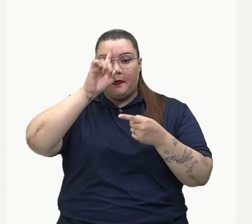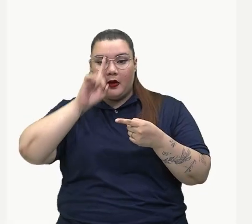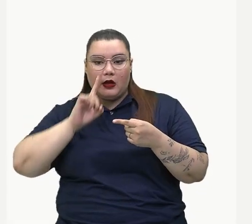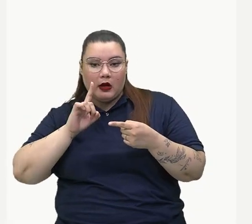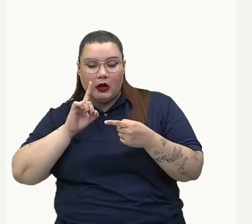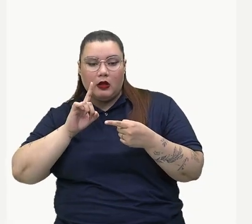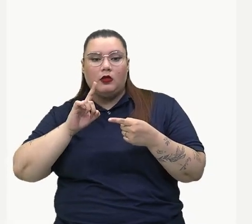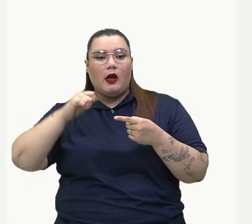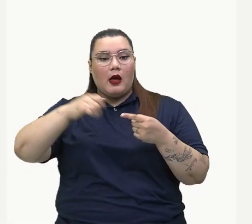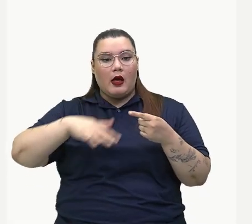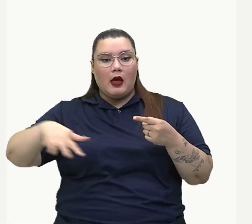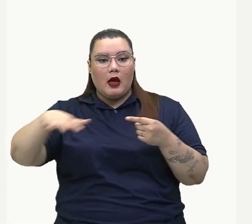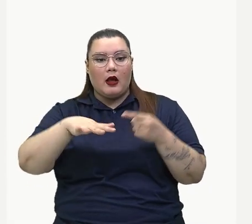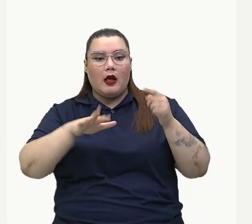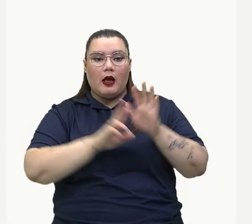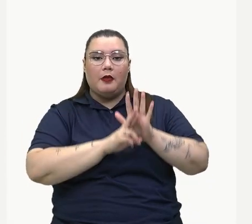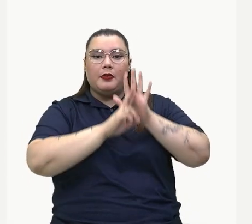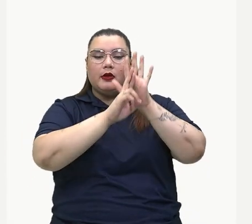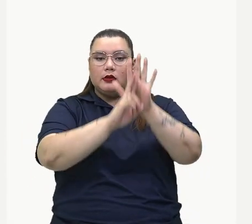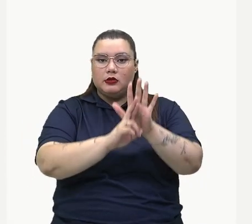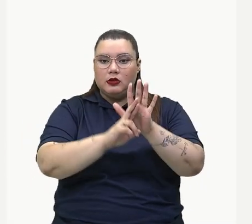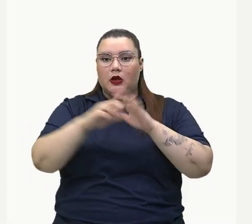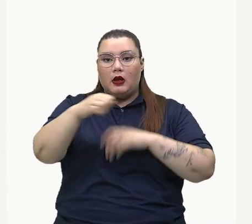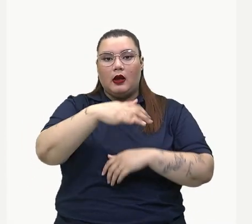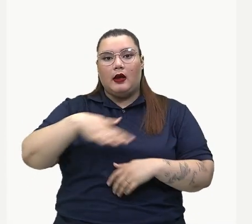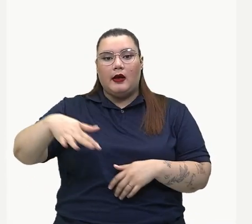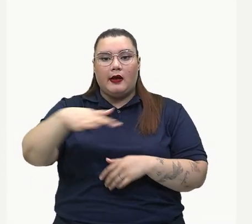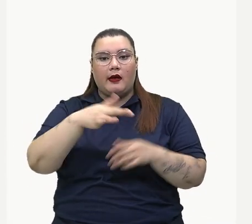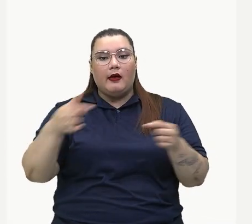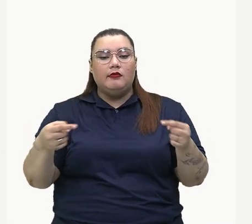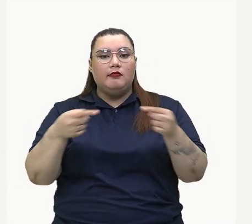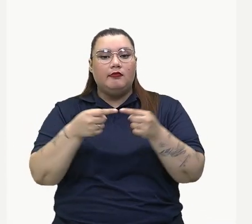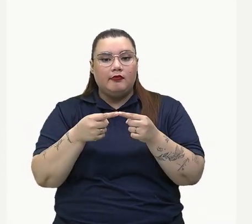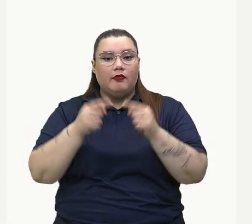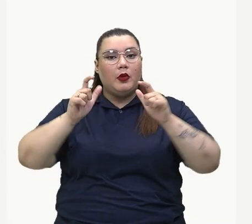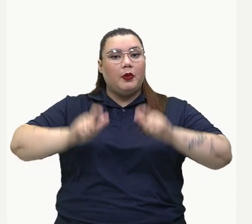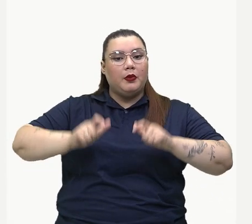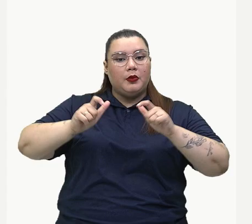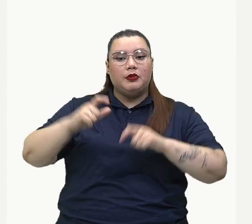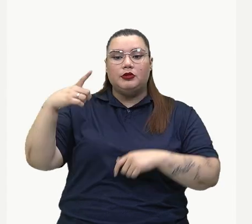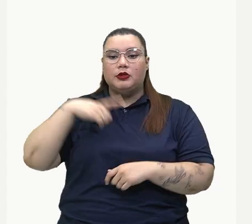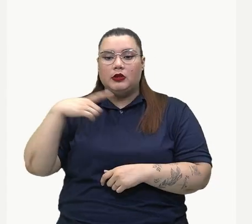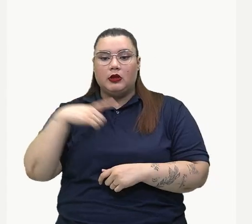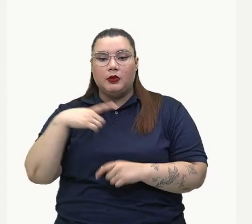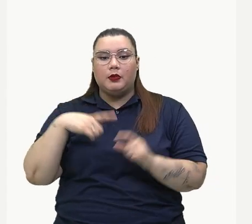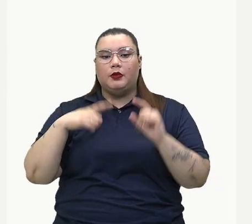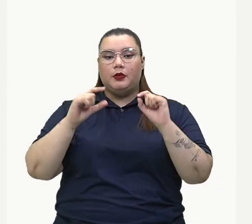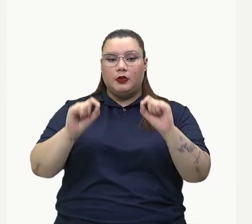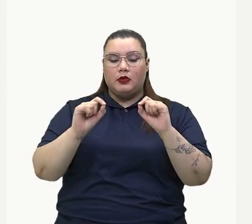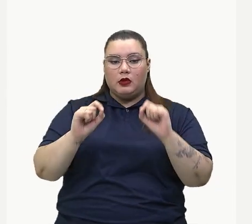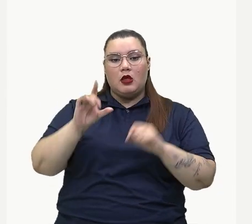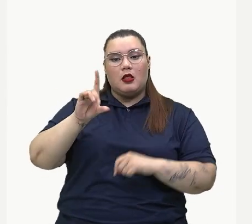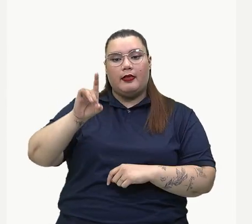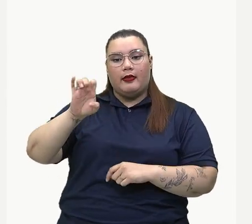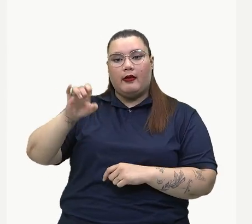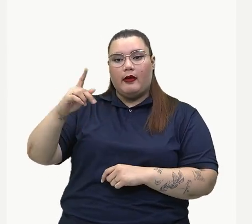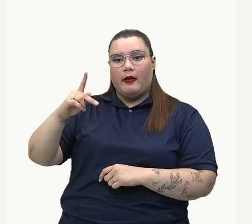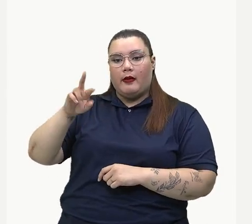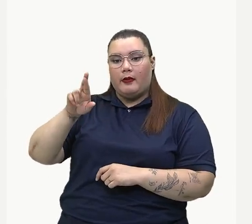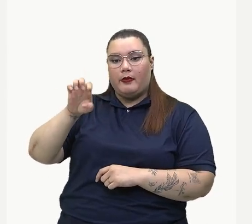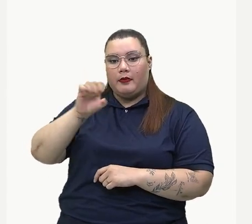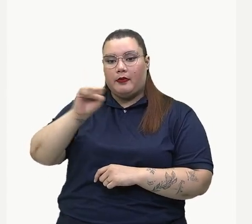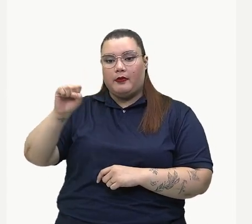amarela, elas vão representar as áreas onde nós temos a presença de depressões.